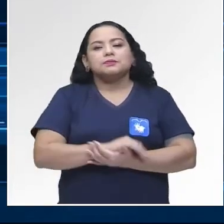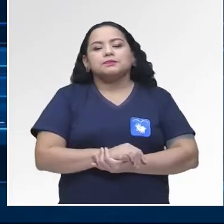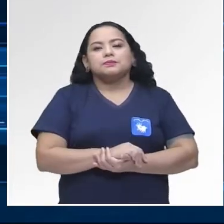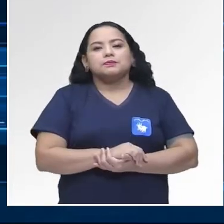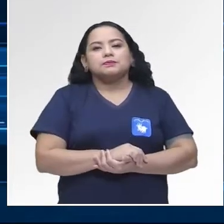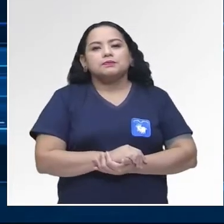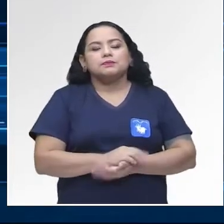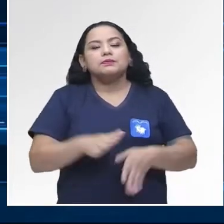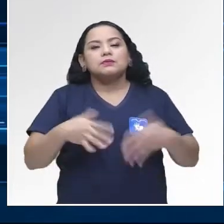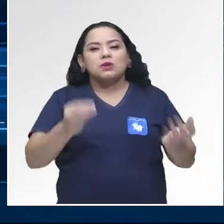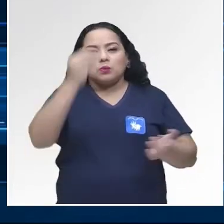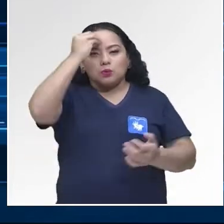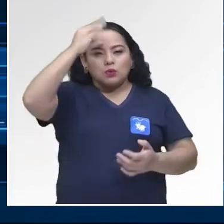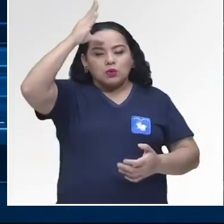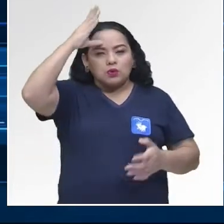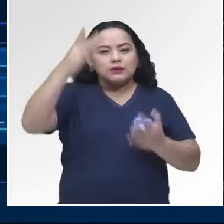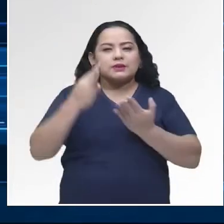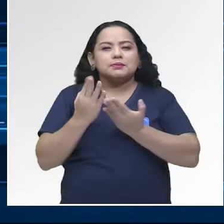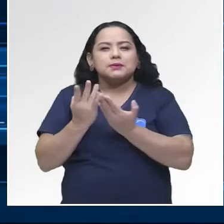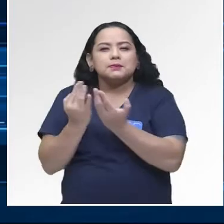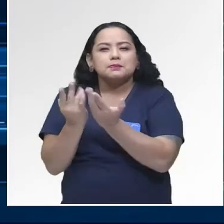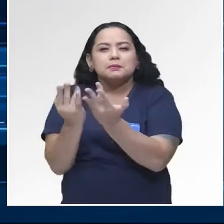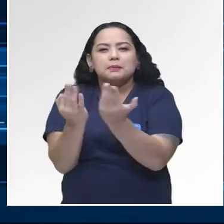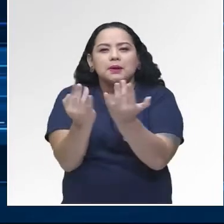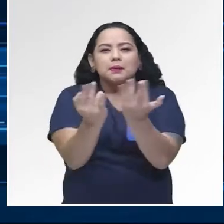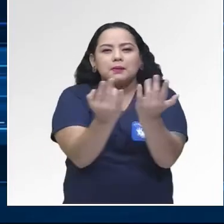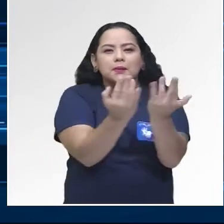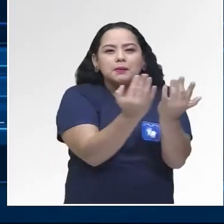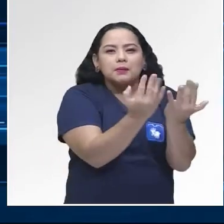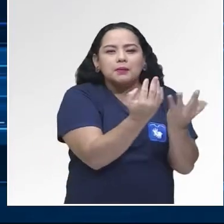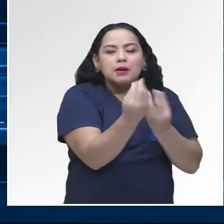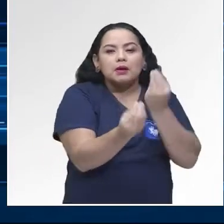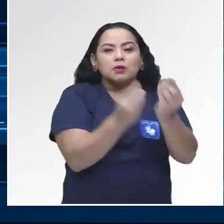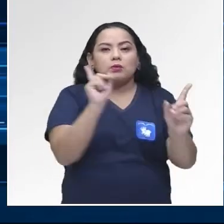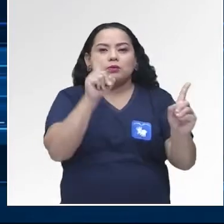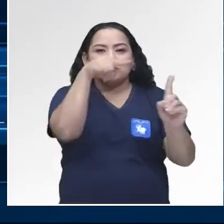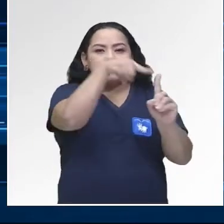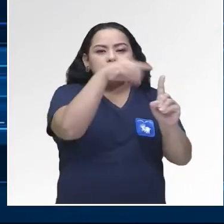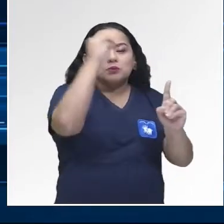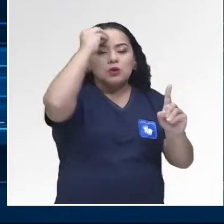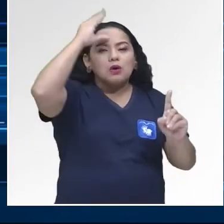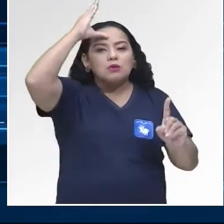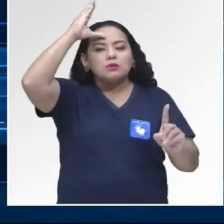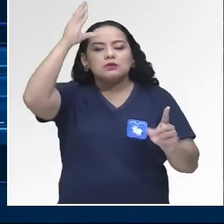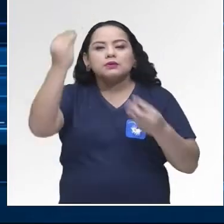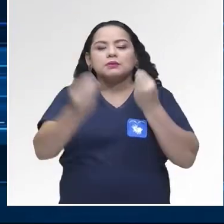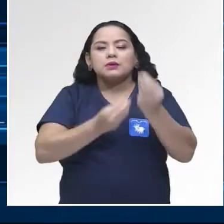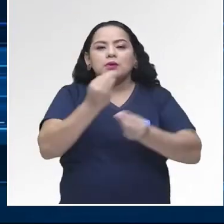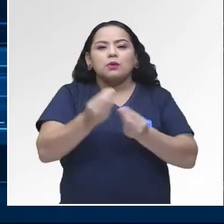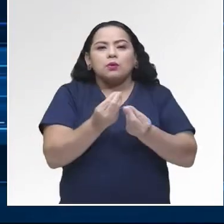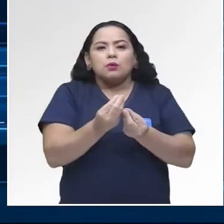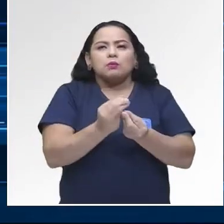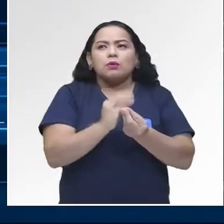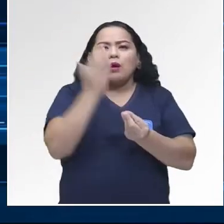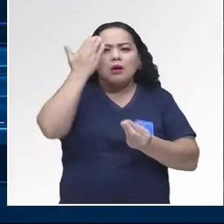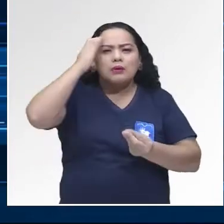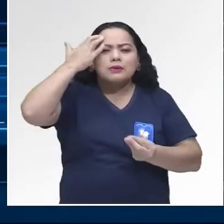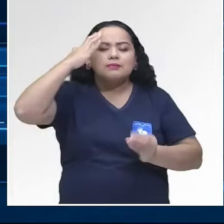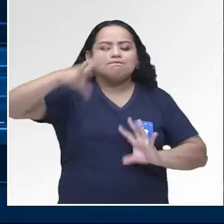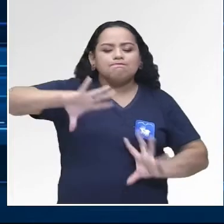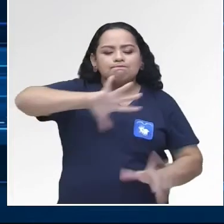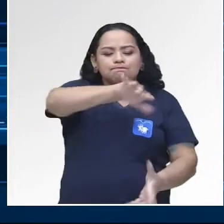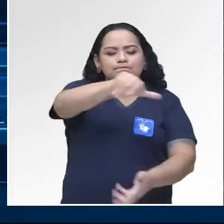Então, o conhecimento do senso comum é um tipo de conhecimento, é uma compreensão do